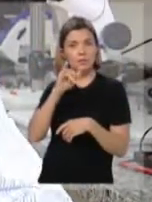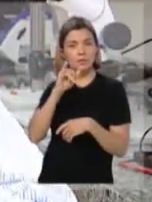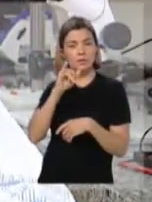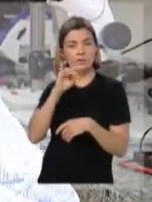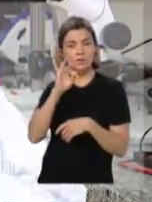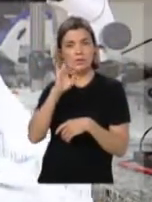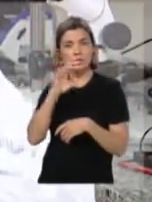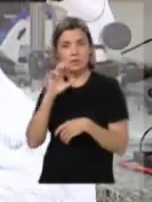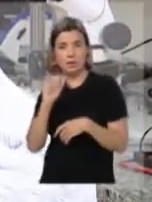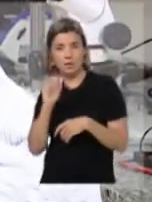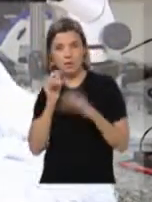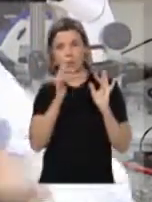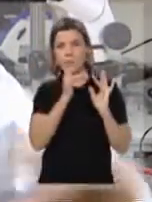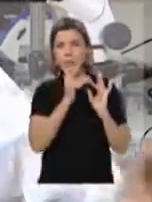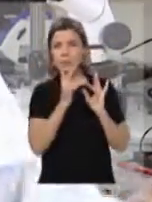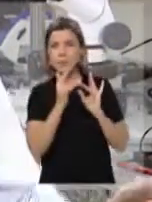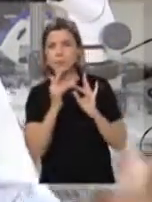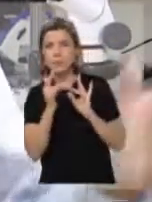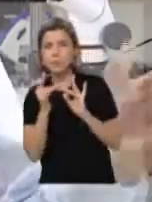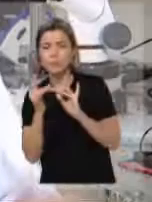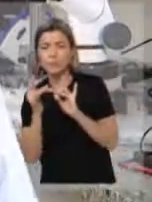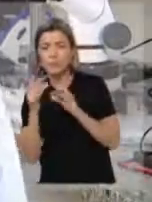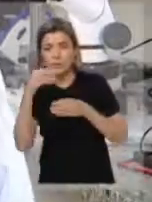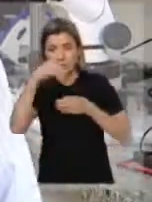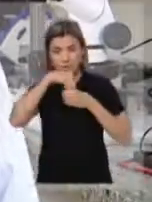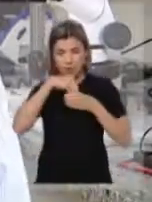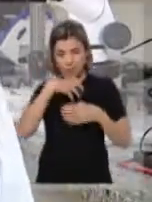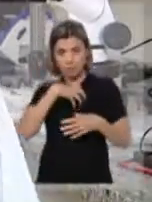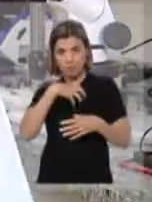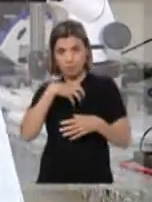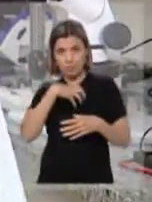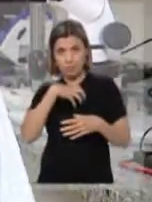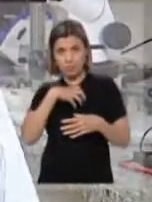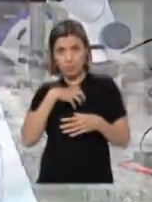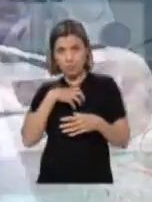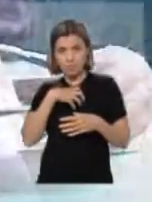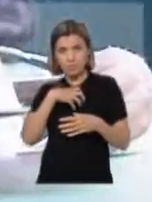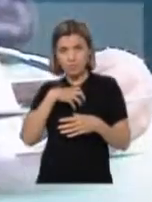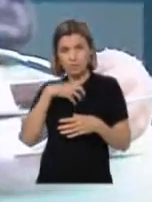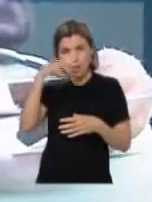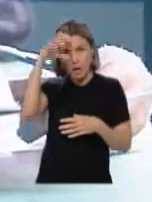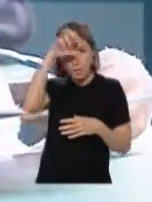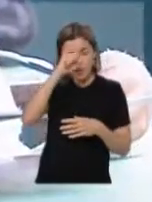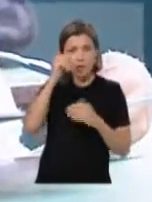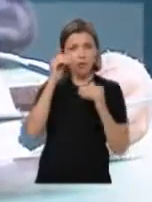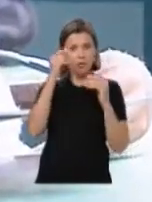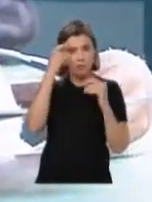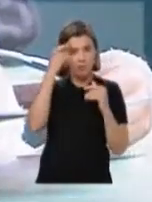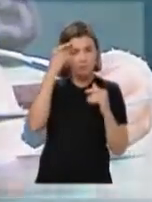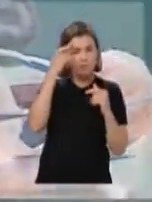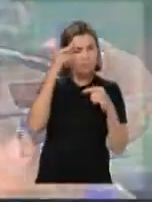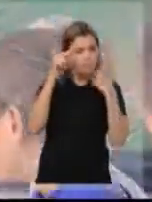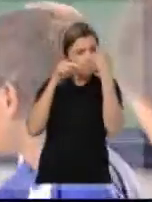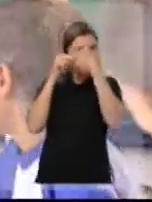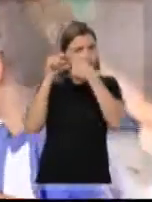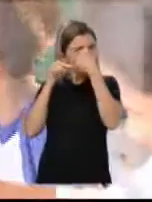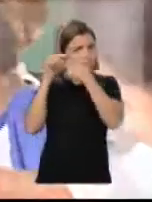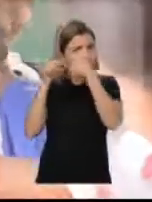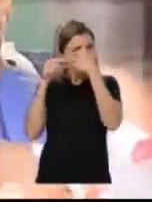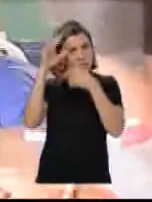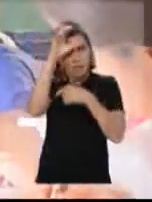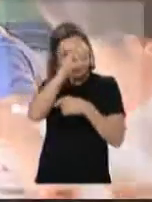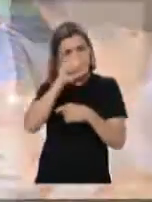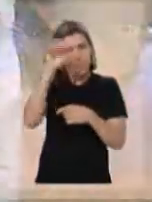ou melhor, da rede envolvida no comportamento, é que leva ao aprendizado. Esse processo de aprendizado